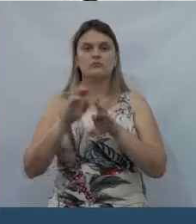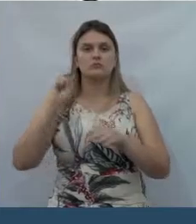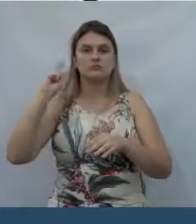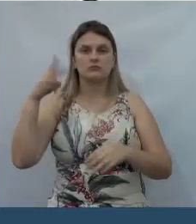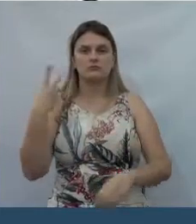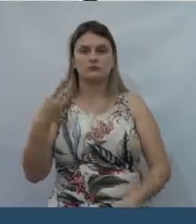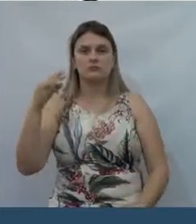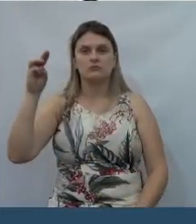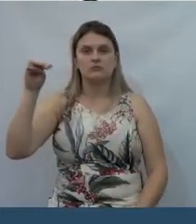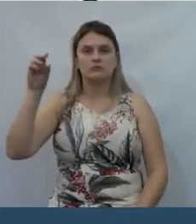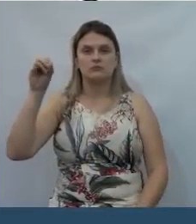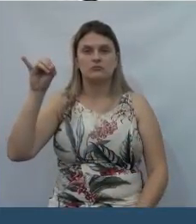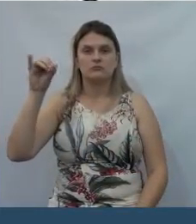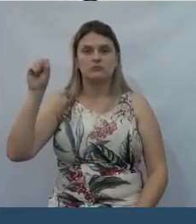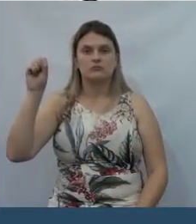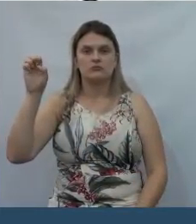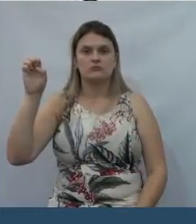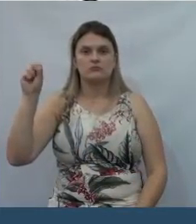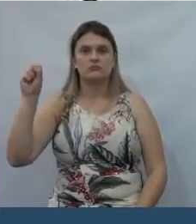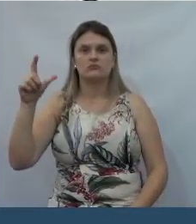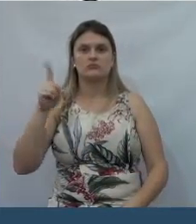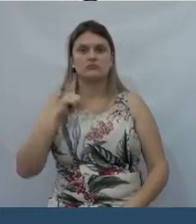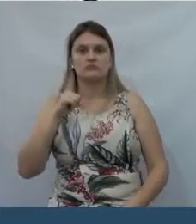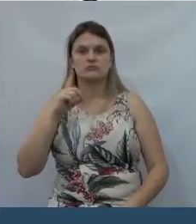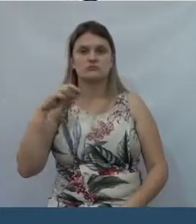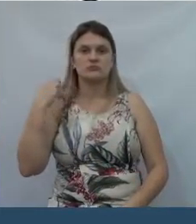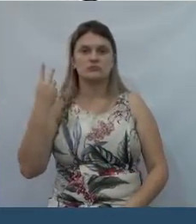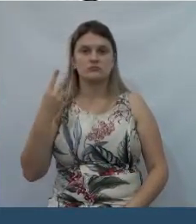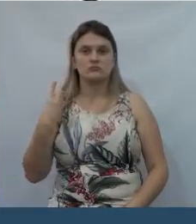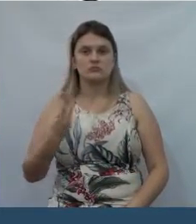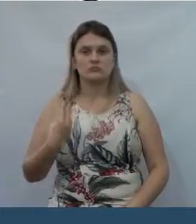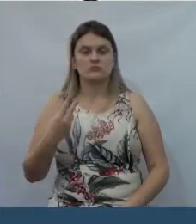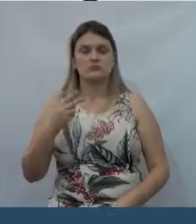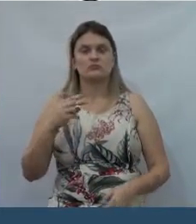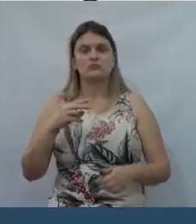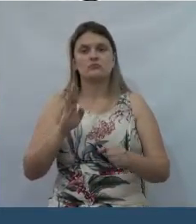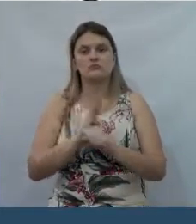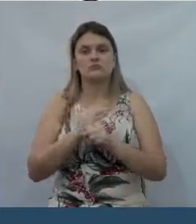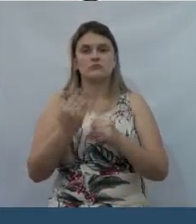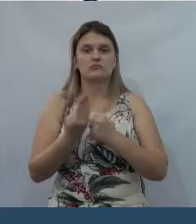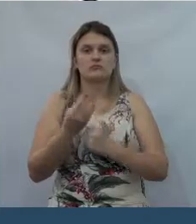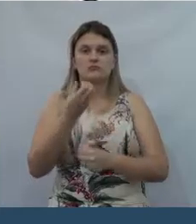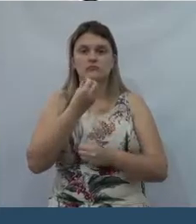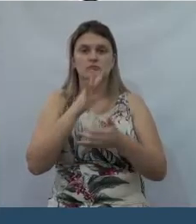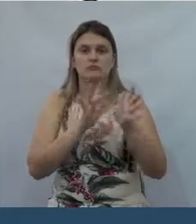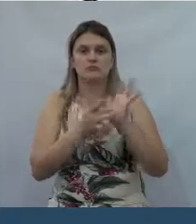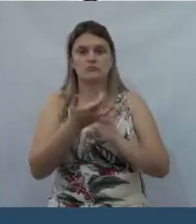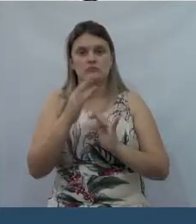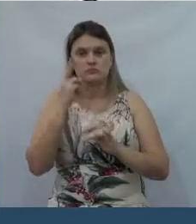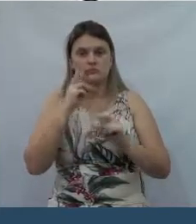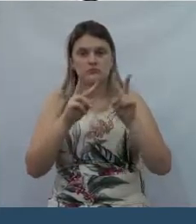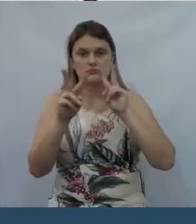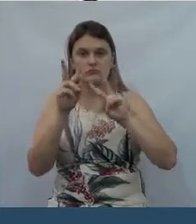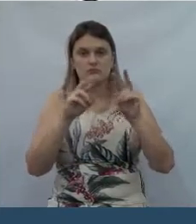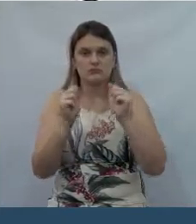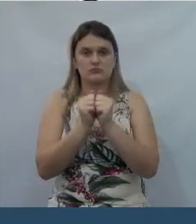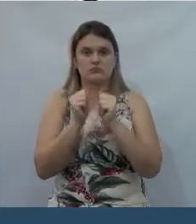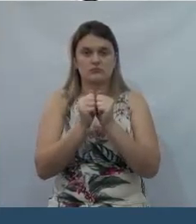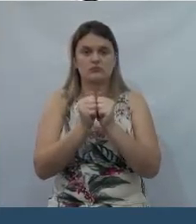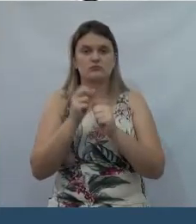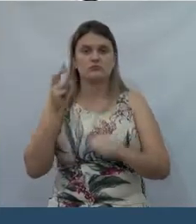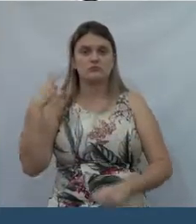estava lá no Bom Jesus e prontamente veio, porque participou das reuniões, correu atrás, assim como o vereador